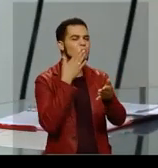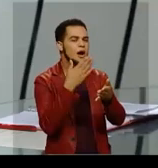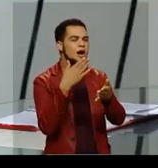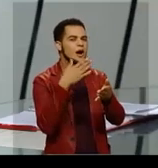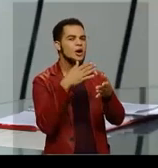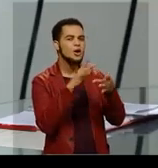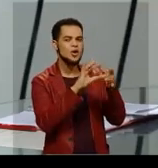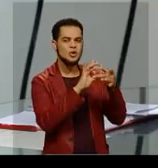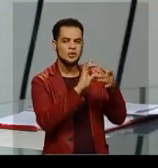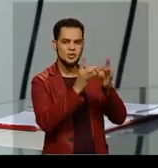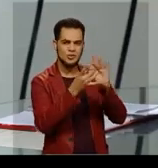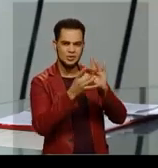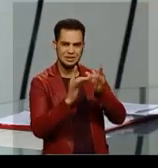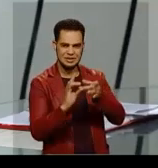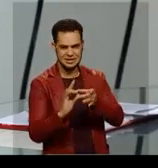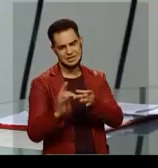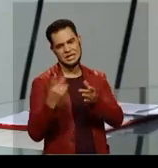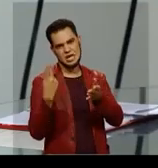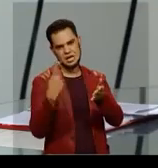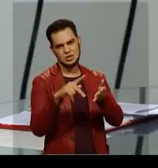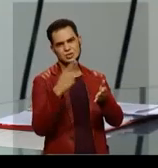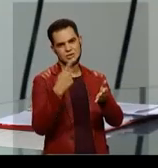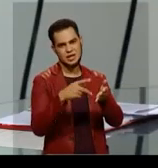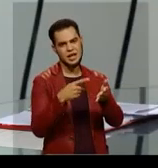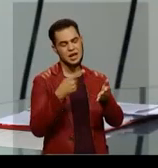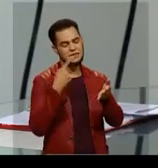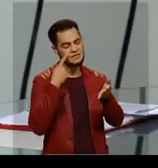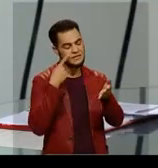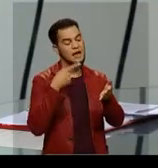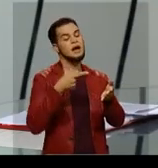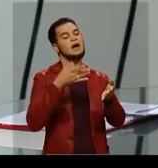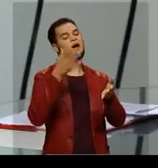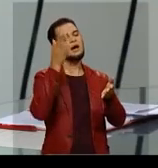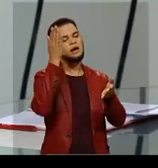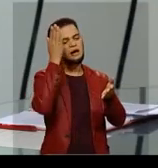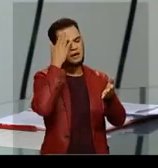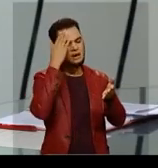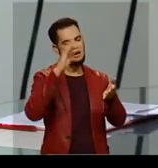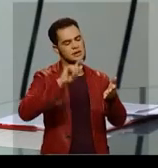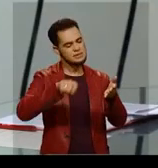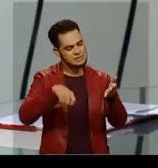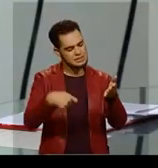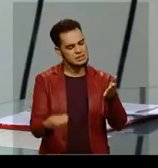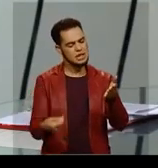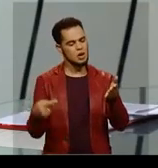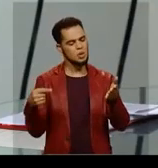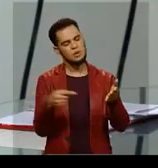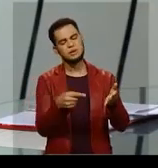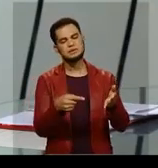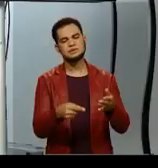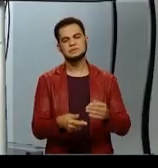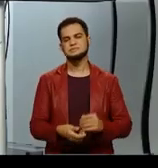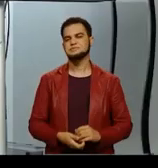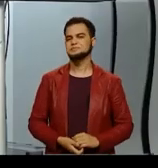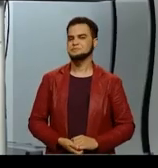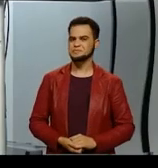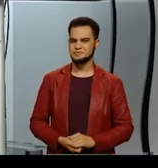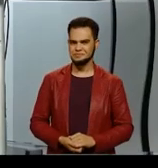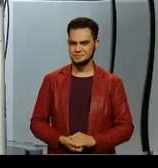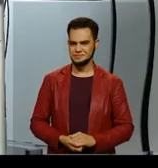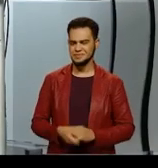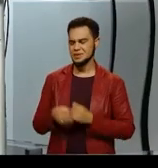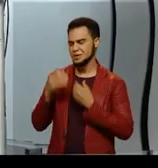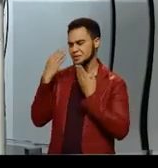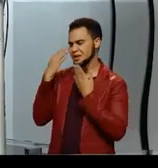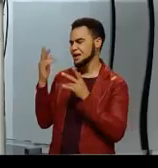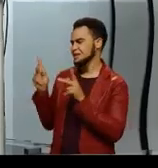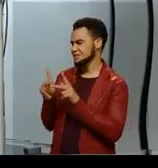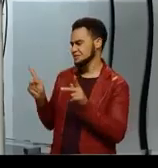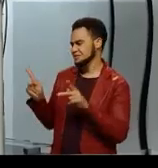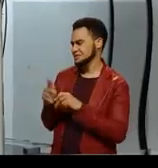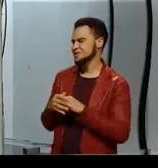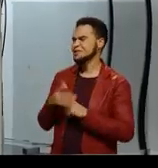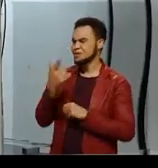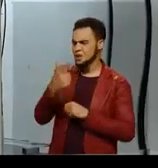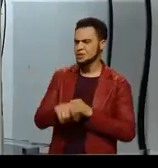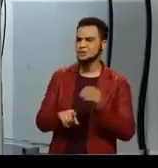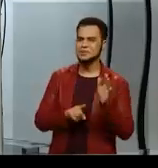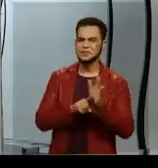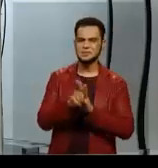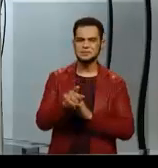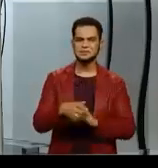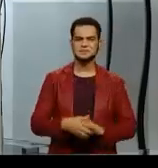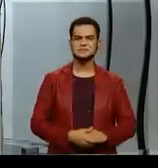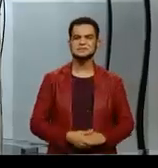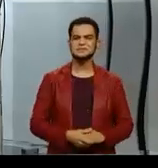num texto, né, o contexto, para você ver qual o significado da palavra. Muito obrigada, professora. Agora, a nossa próxima